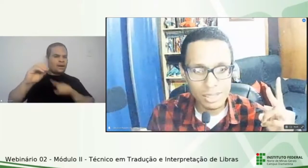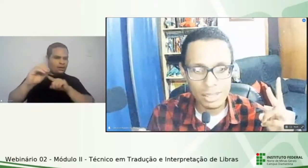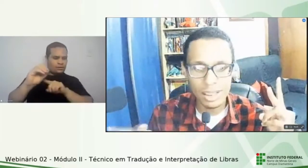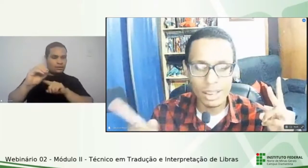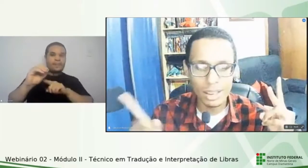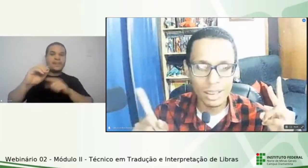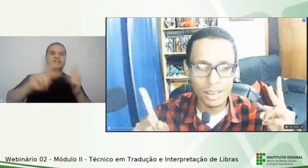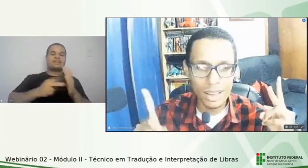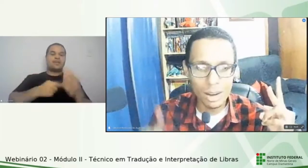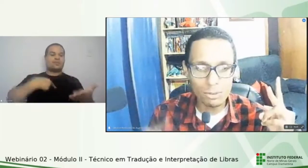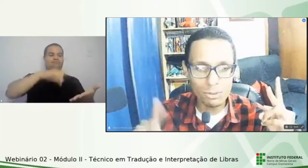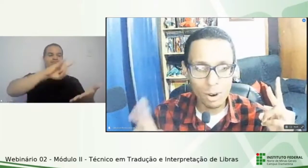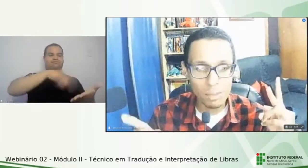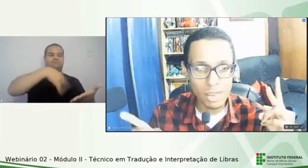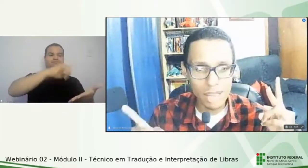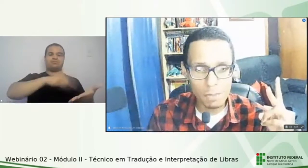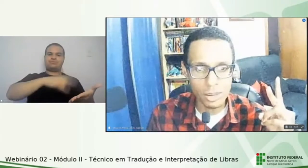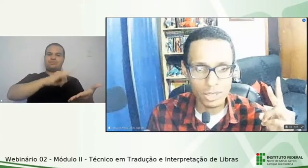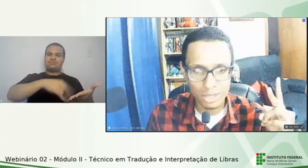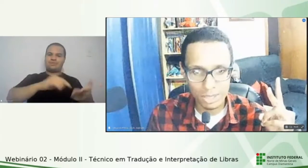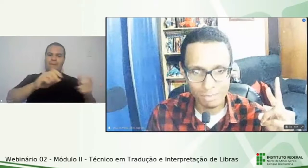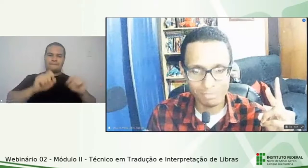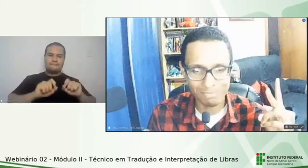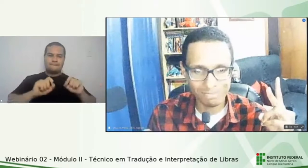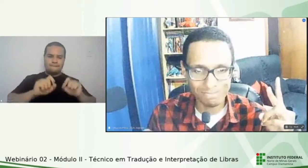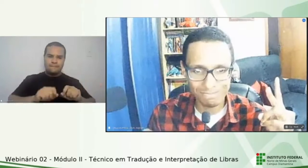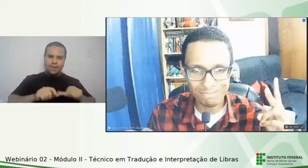Libras não forma intérprete.